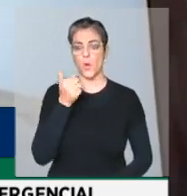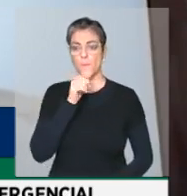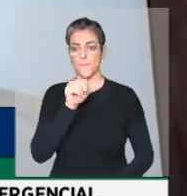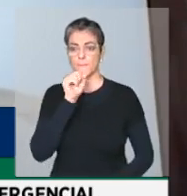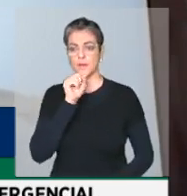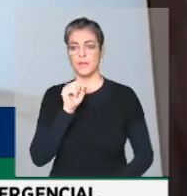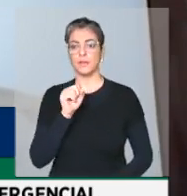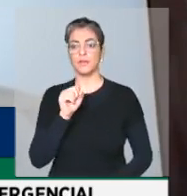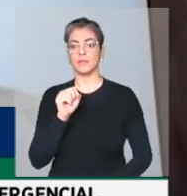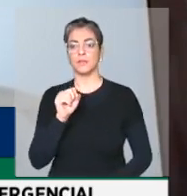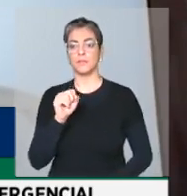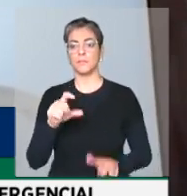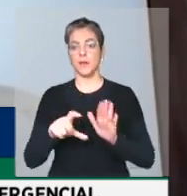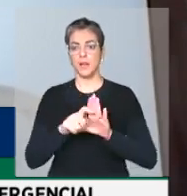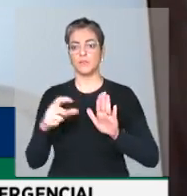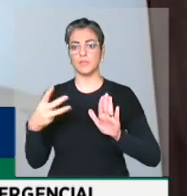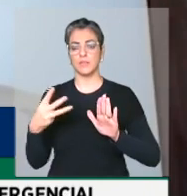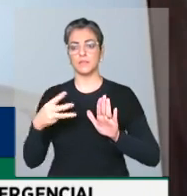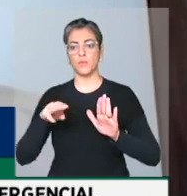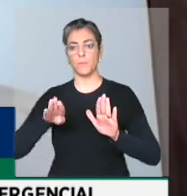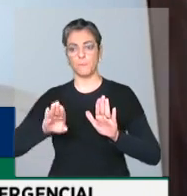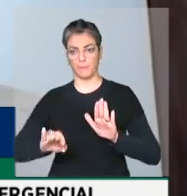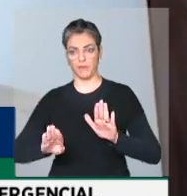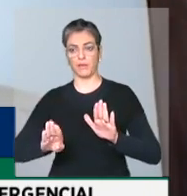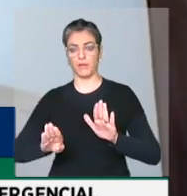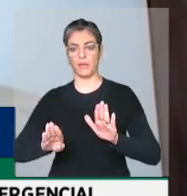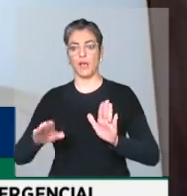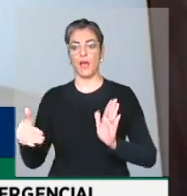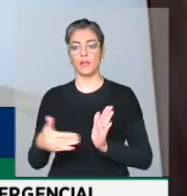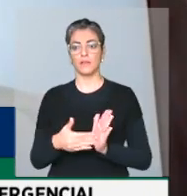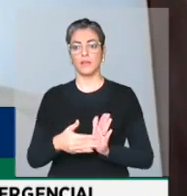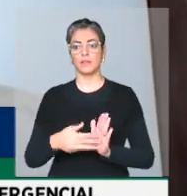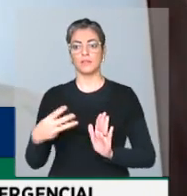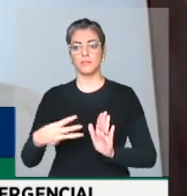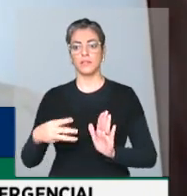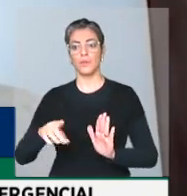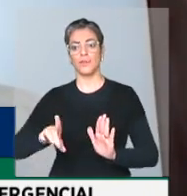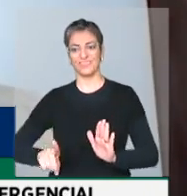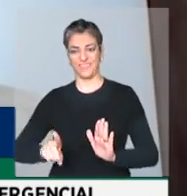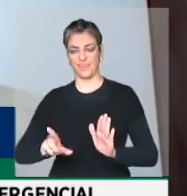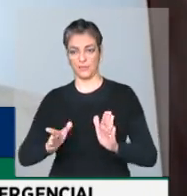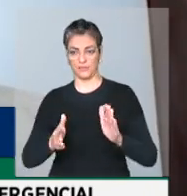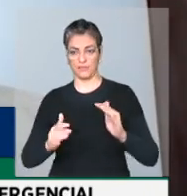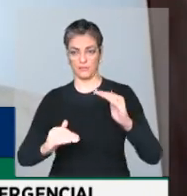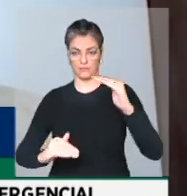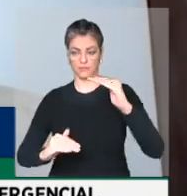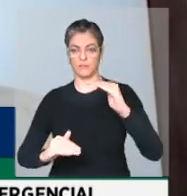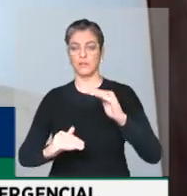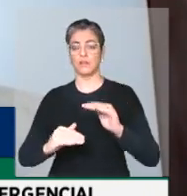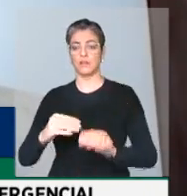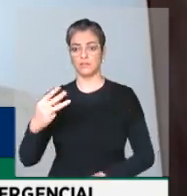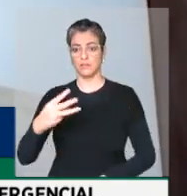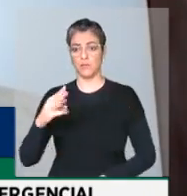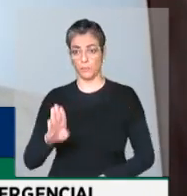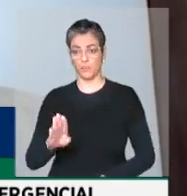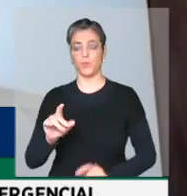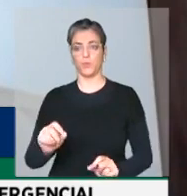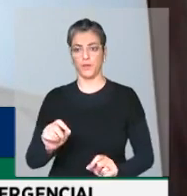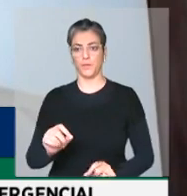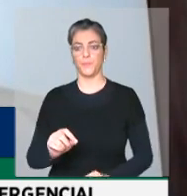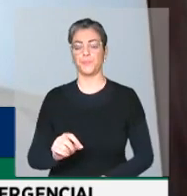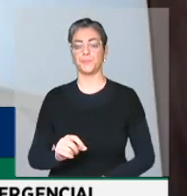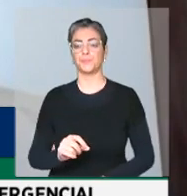parágrafo 3º-B a 3º-D. Parágrafo 3º-B. Quando o genitor